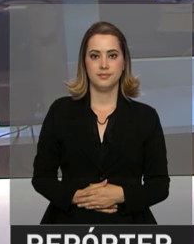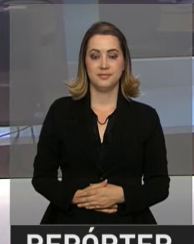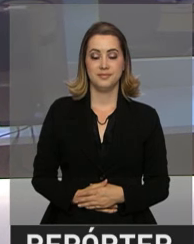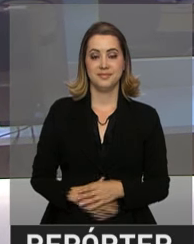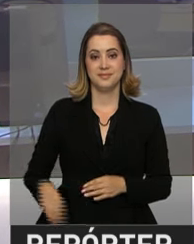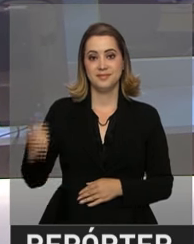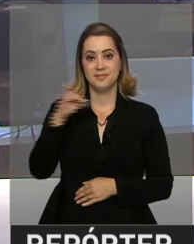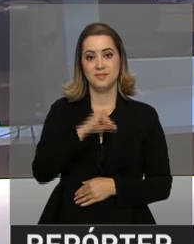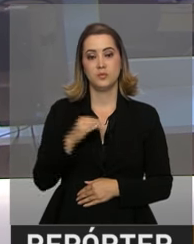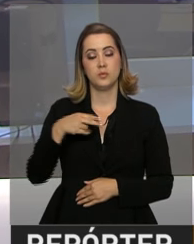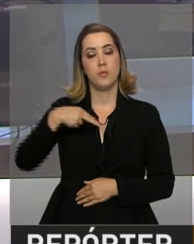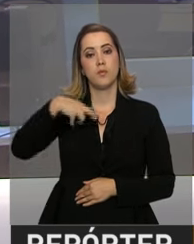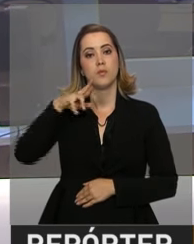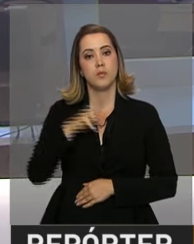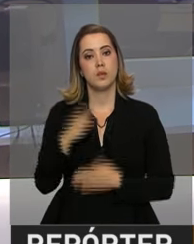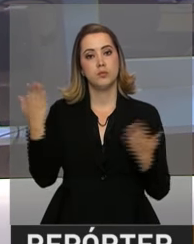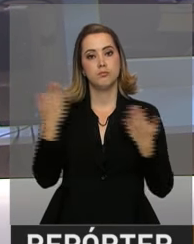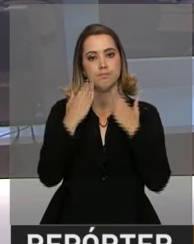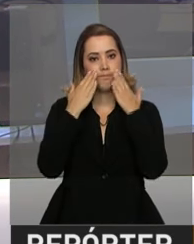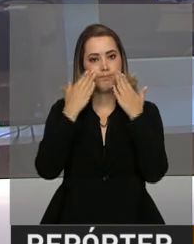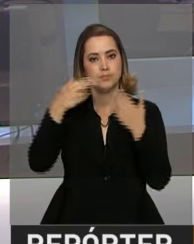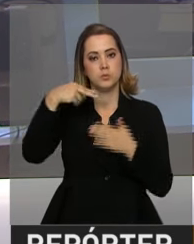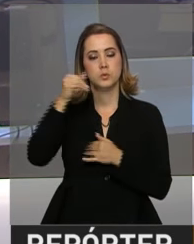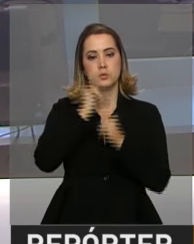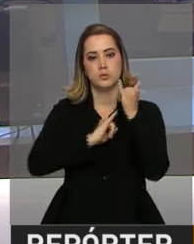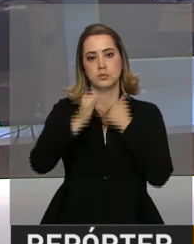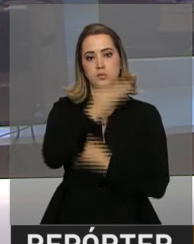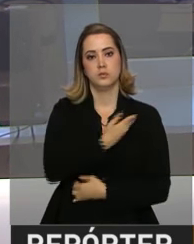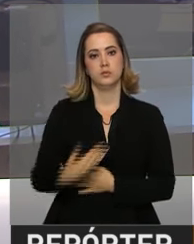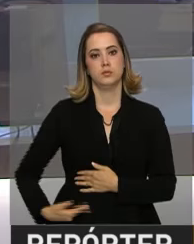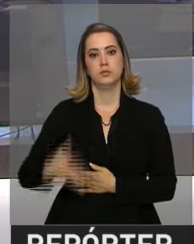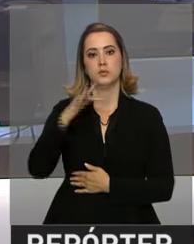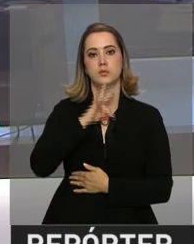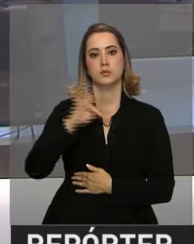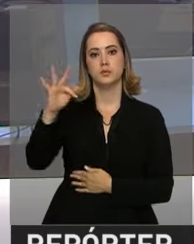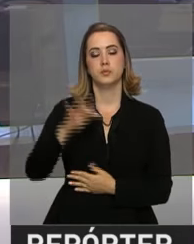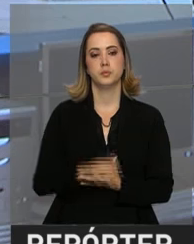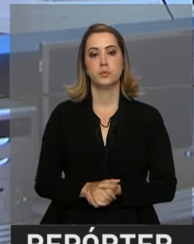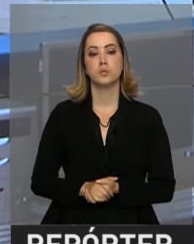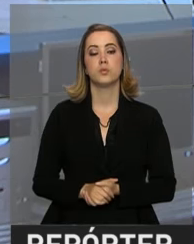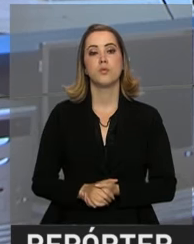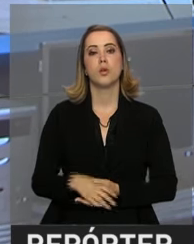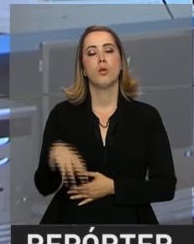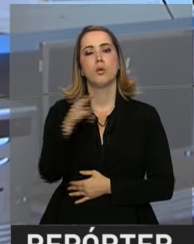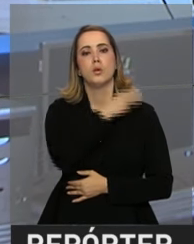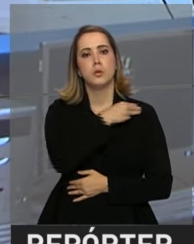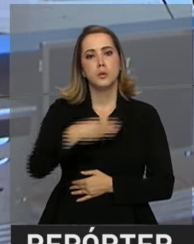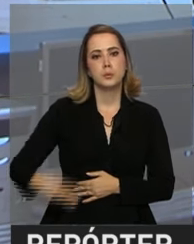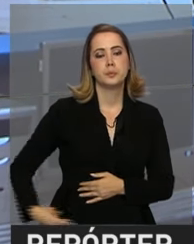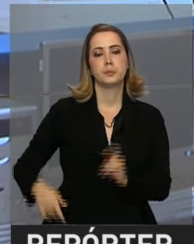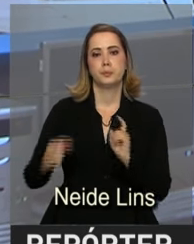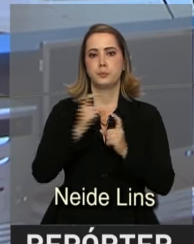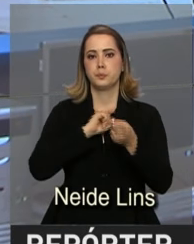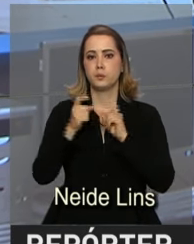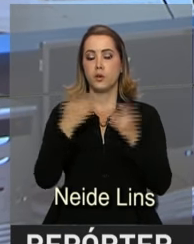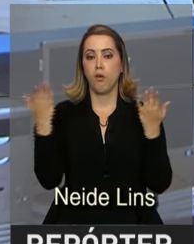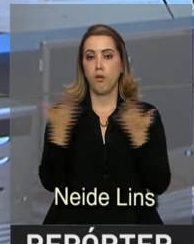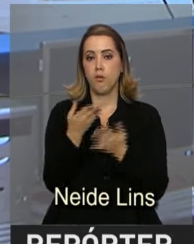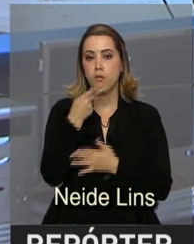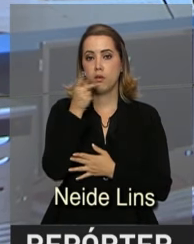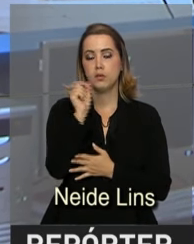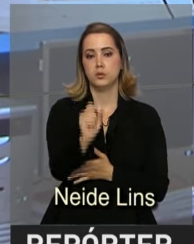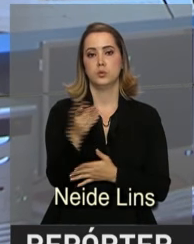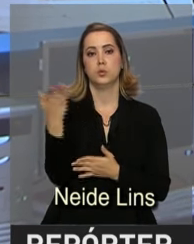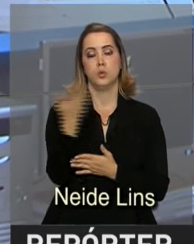Olá, o repórter NBR está de volta com as notícias do governo federal. O ministro da Fazenda disse hoje que o